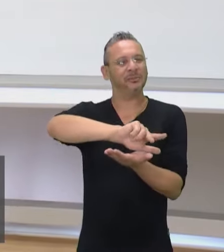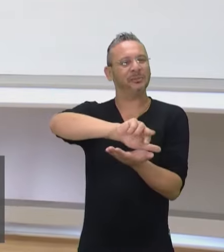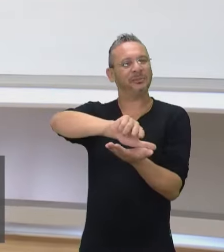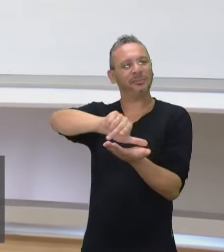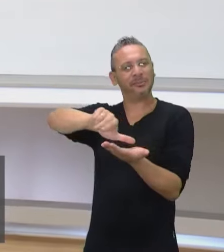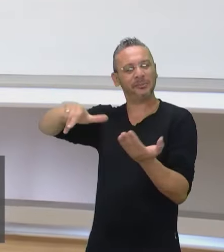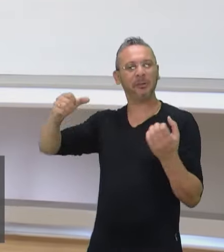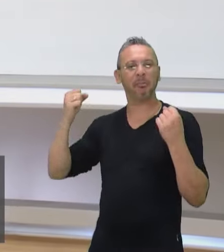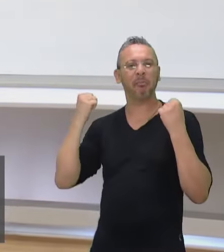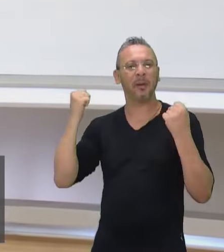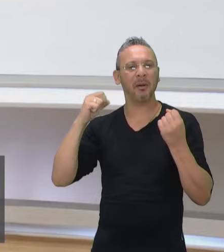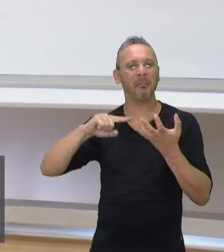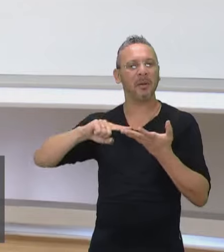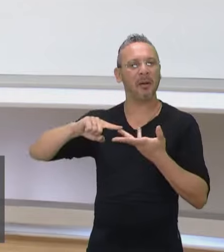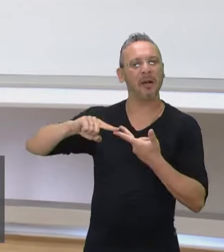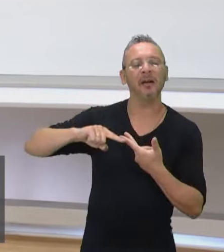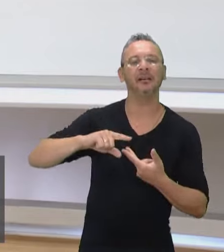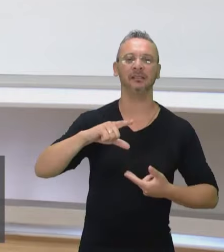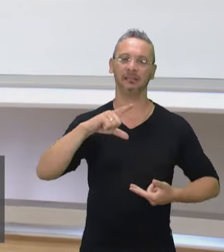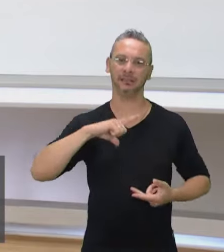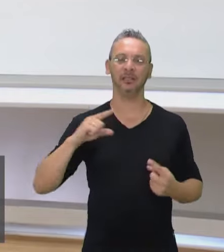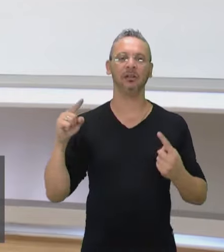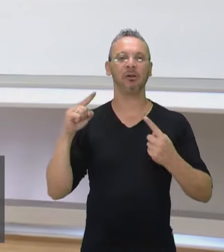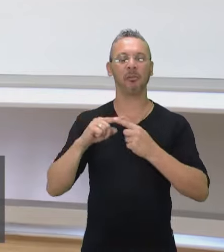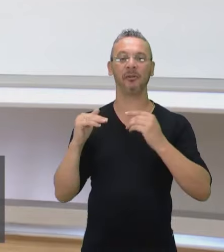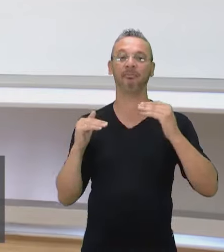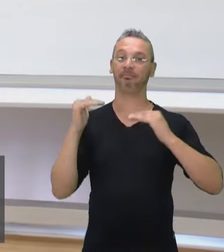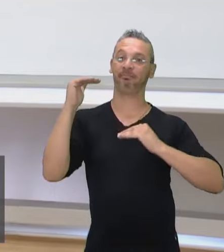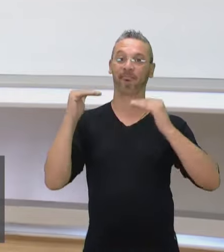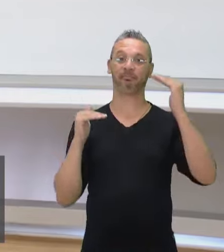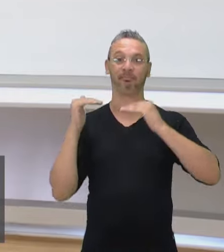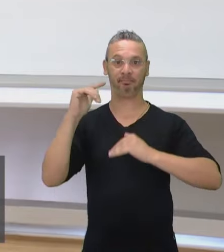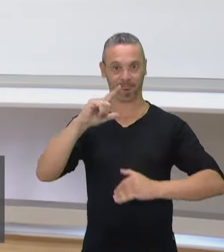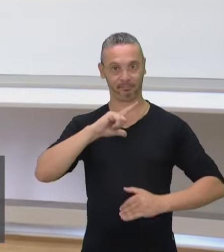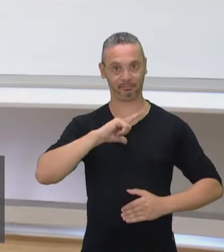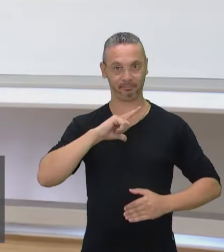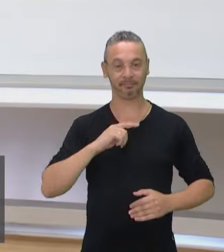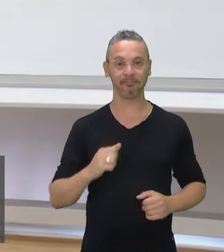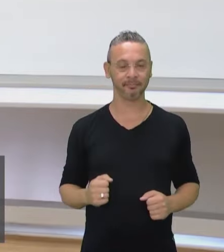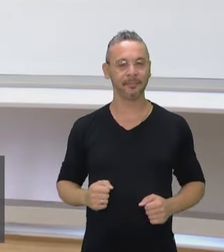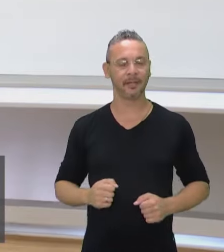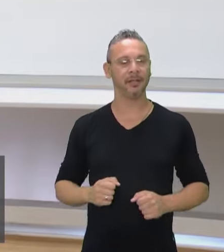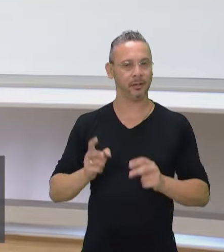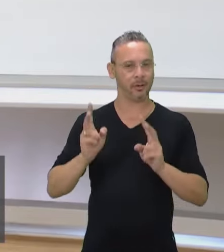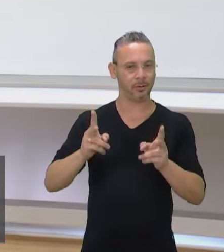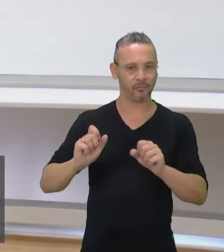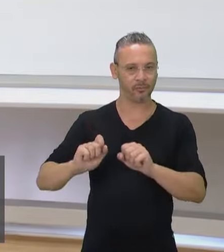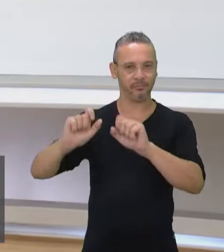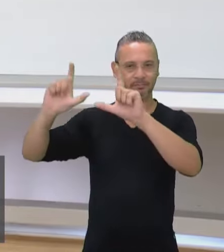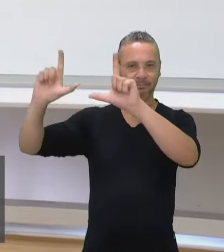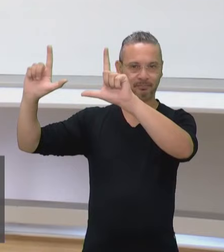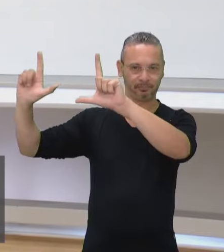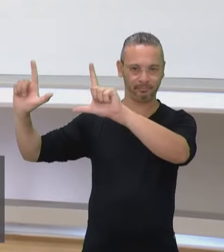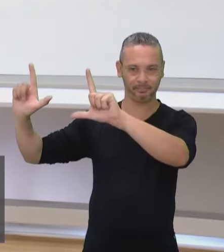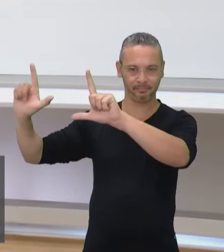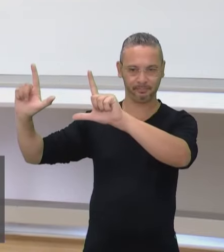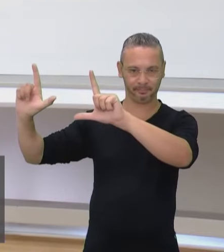muitos poderes aí que mantêm essas desigualdades, tá bom? Então, vamos continuar aqui com o slide.